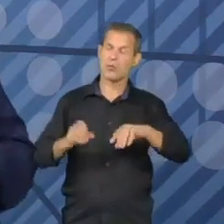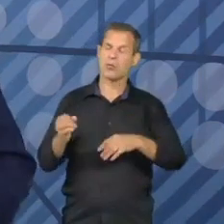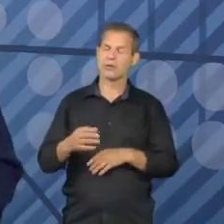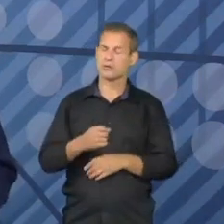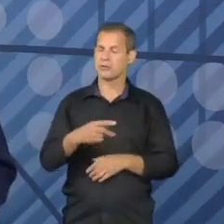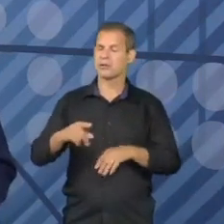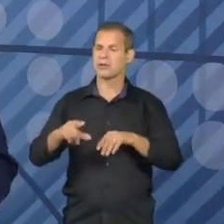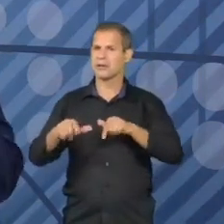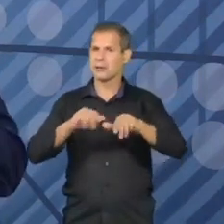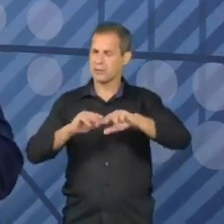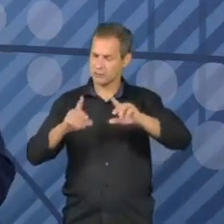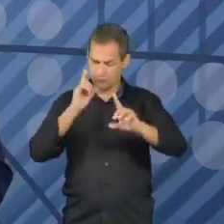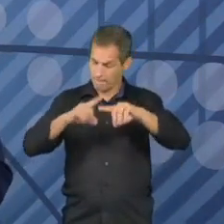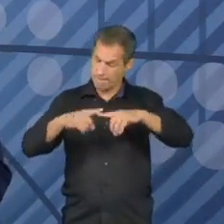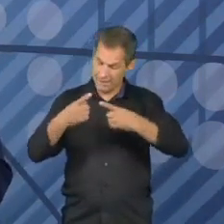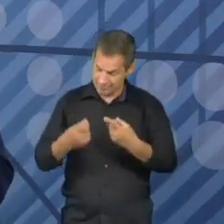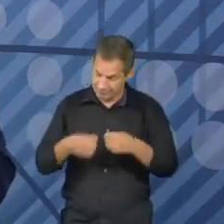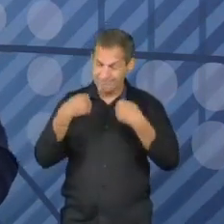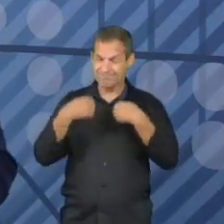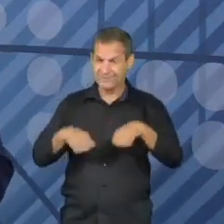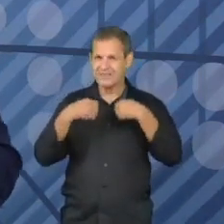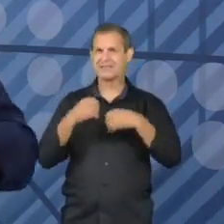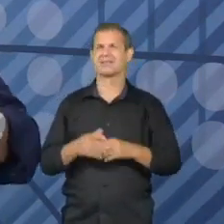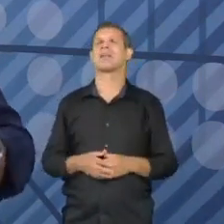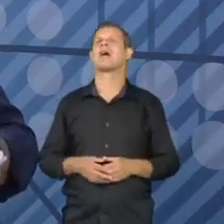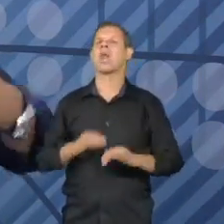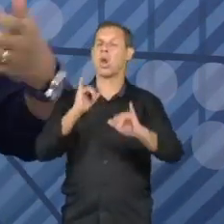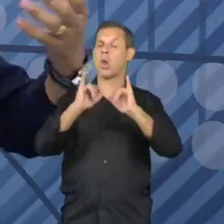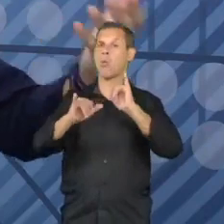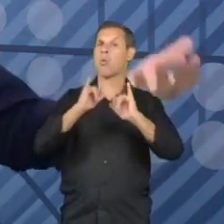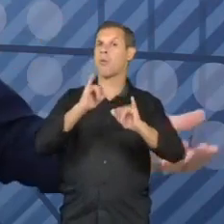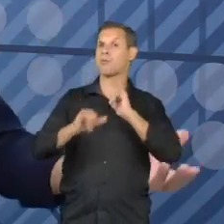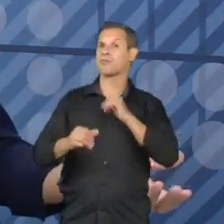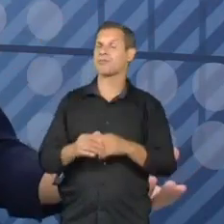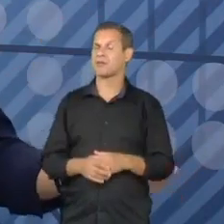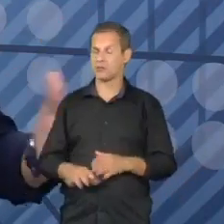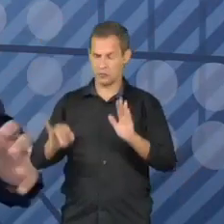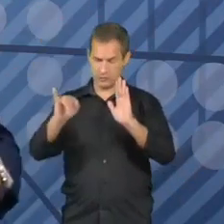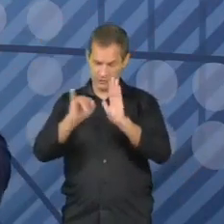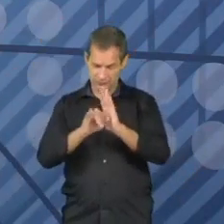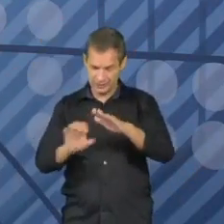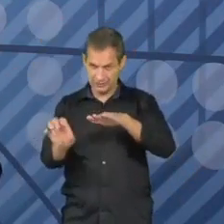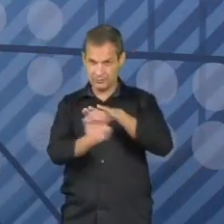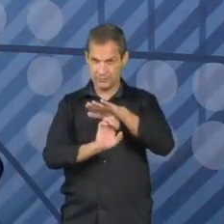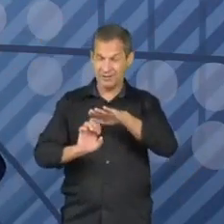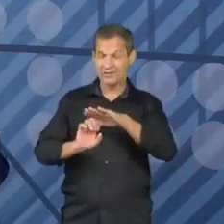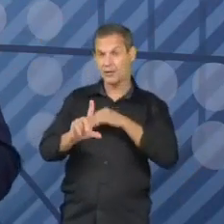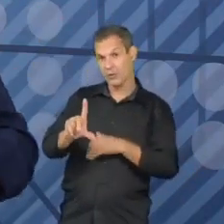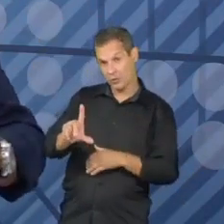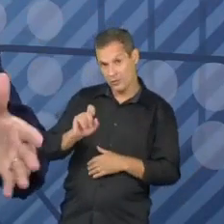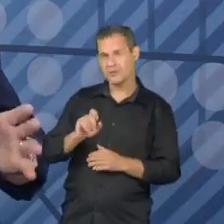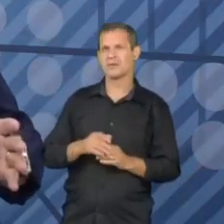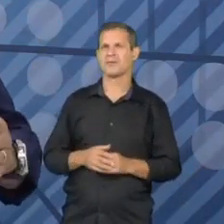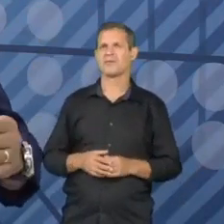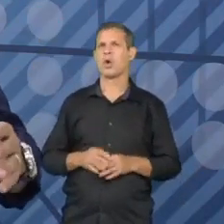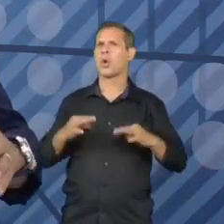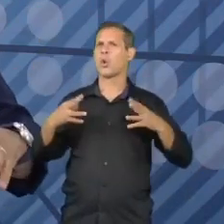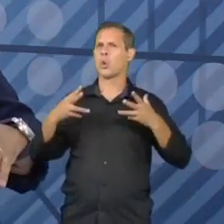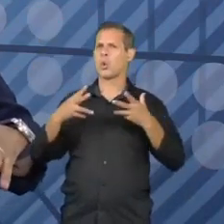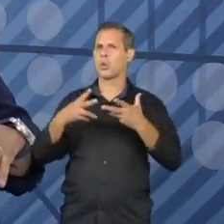trabalha outros dados. Só que ela depende de informações que são levantadas pela empresa, ou seja,